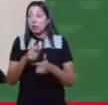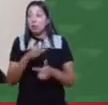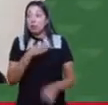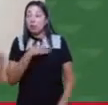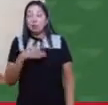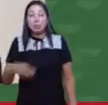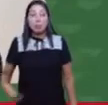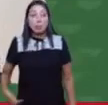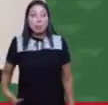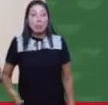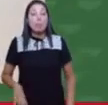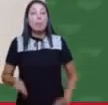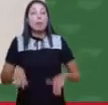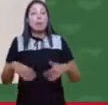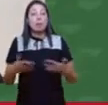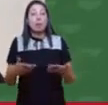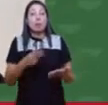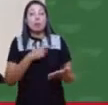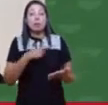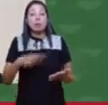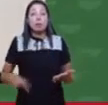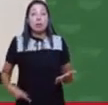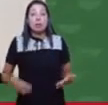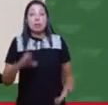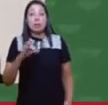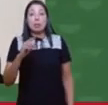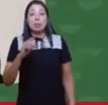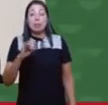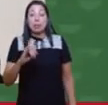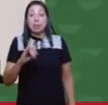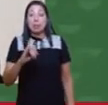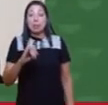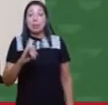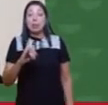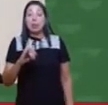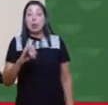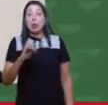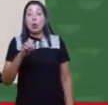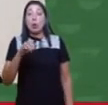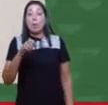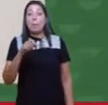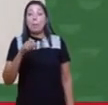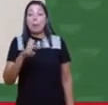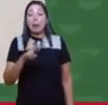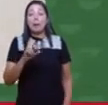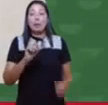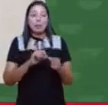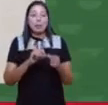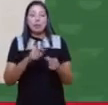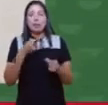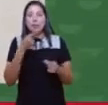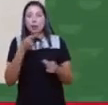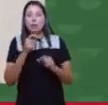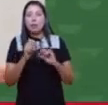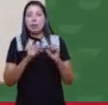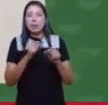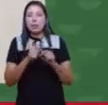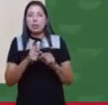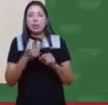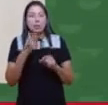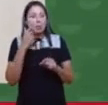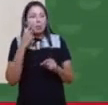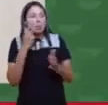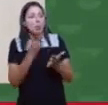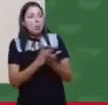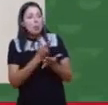ministro. E quando o presidente da CPI, o Omar Aziz, falou que fazia tempo que não via a banda